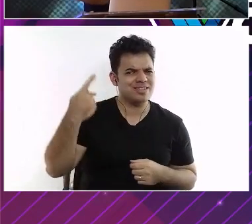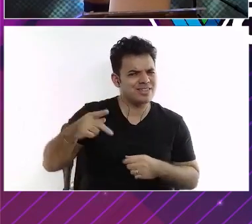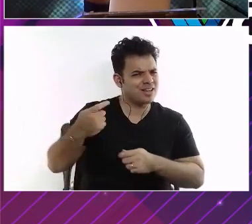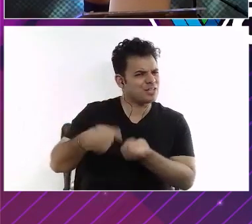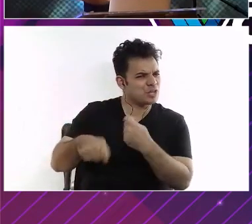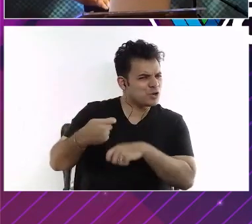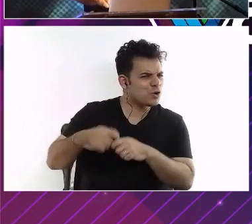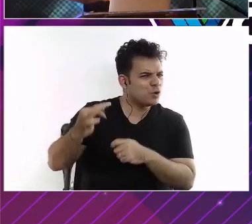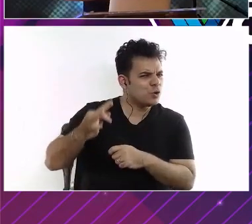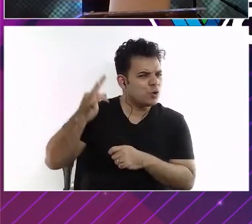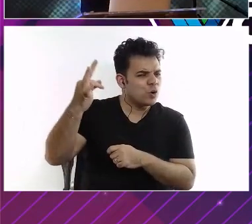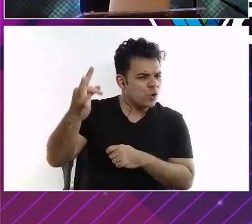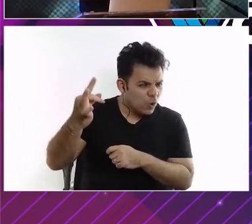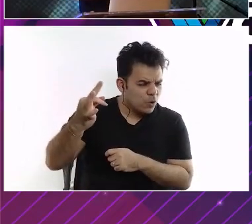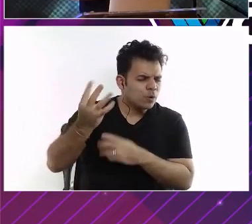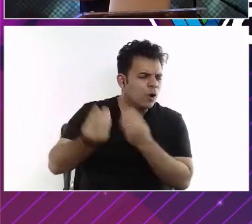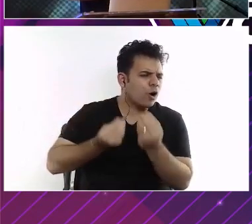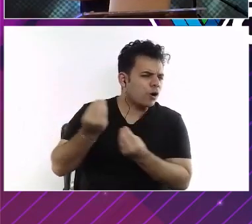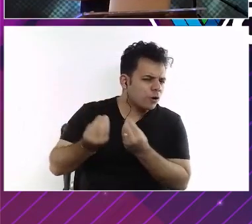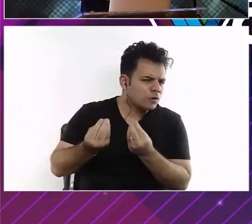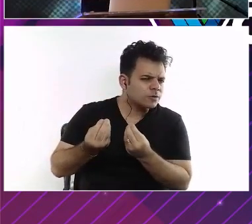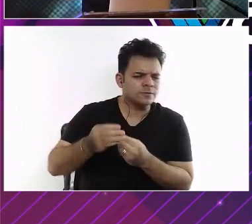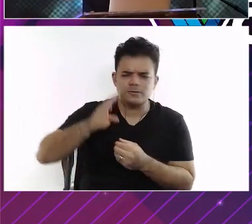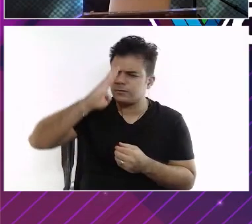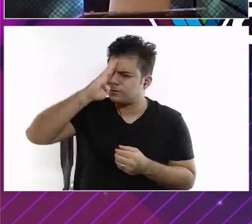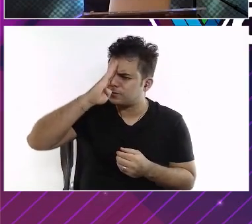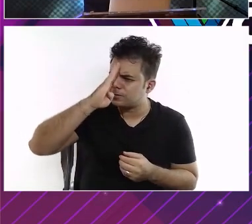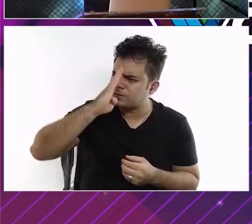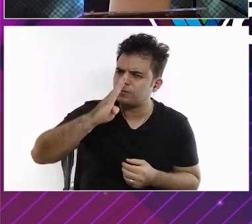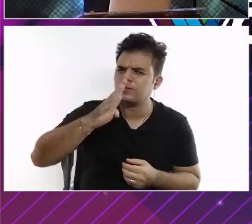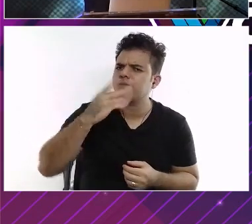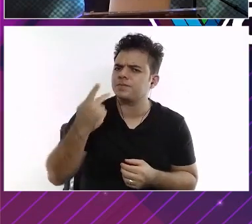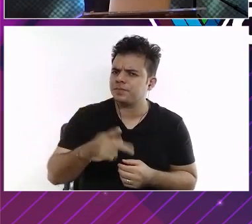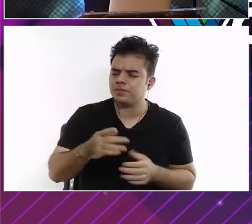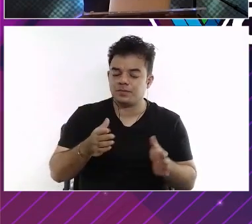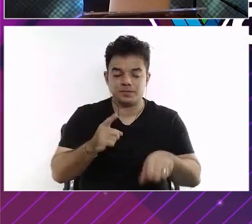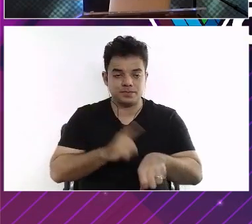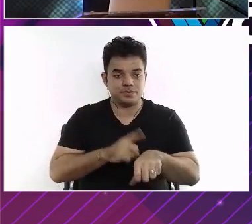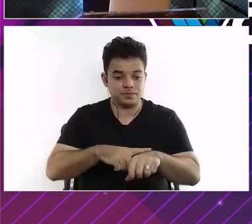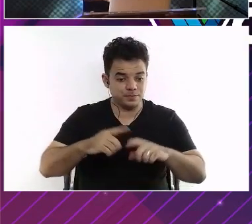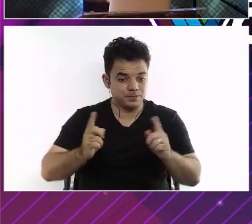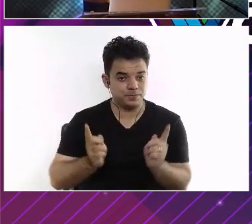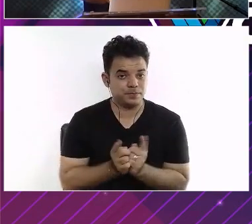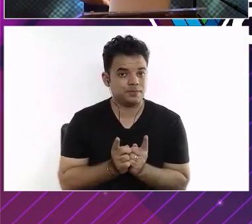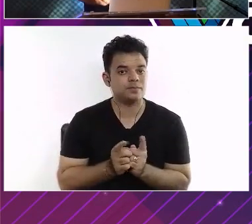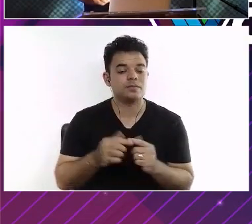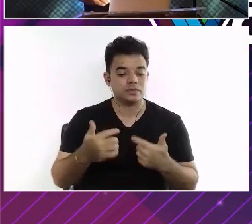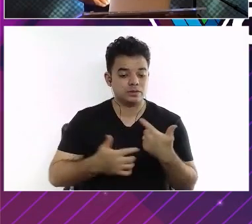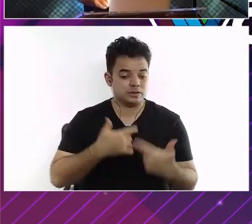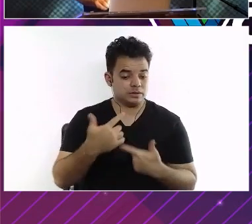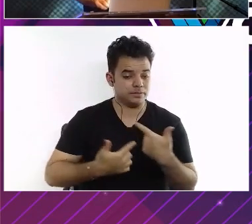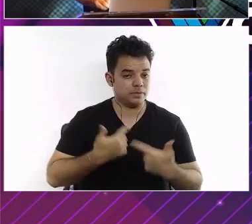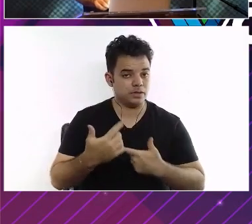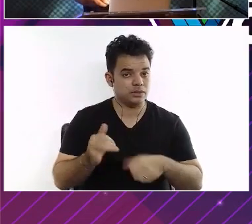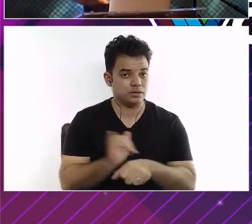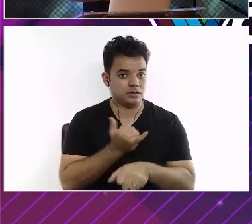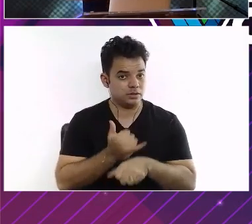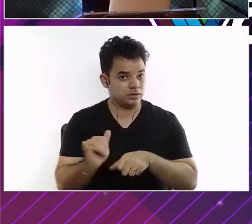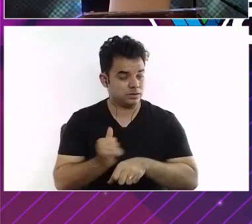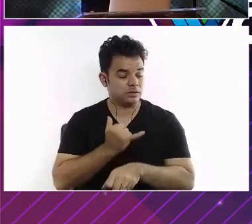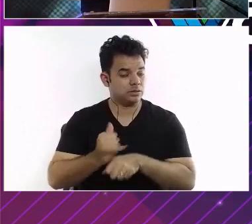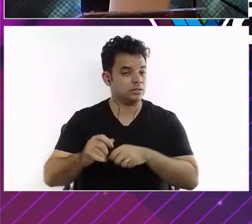excessiva para curto prazo complica a visão de futuro. A gente tem que trabalhar estrategicamente com a